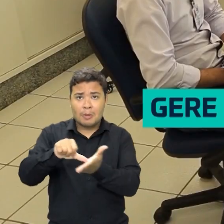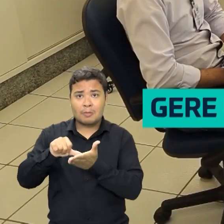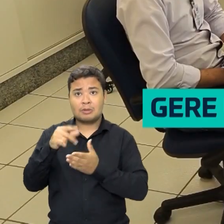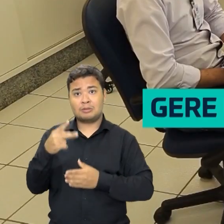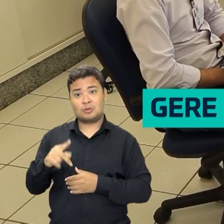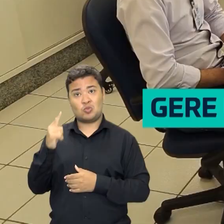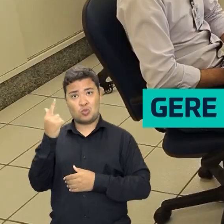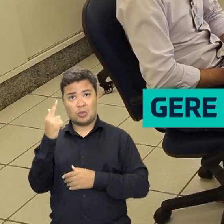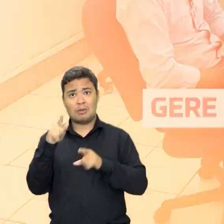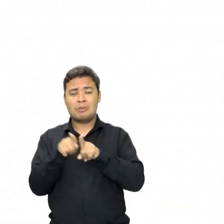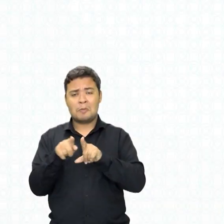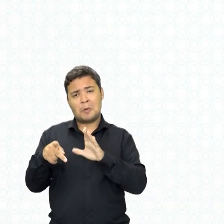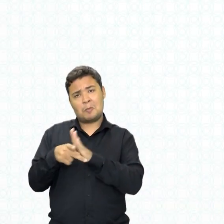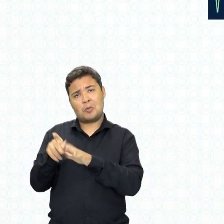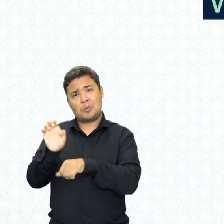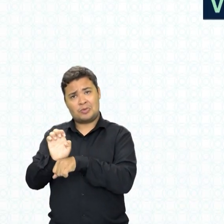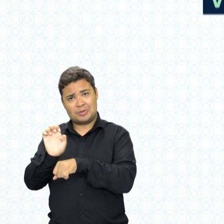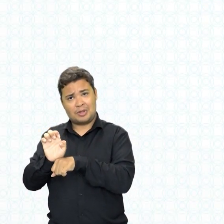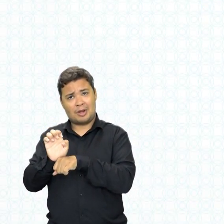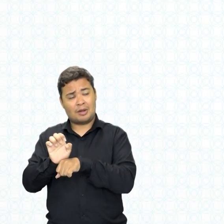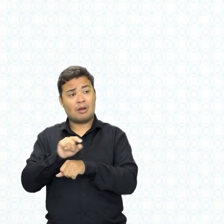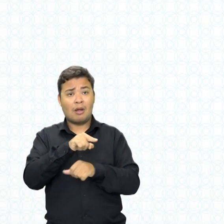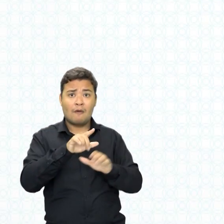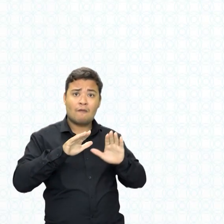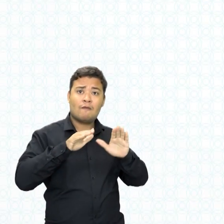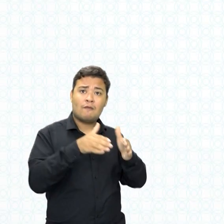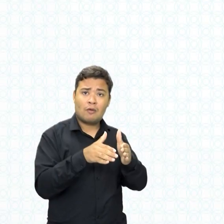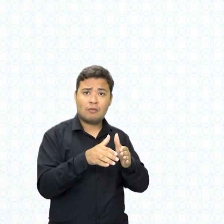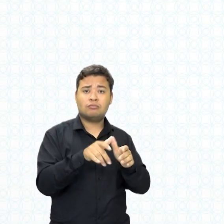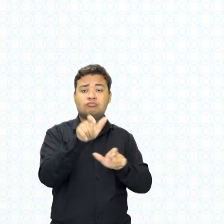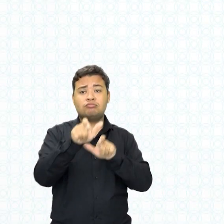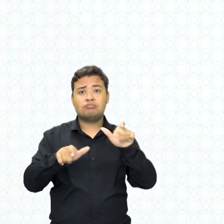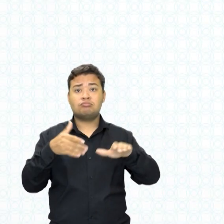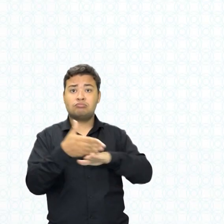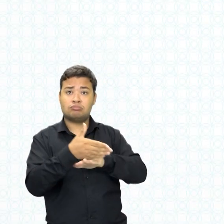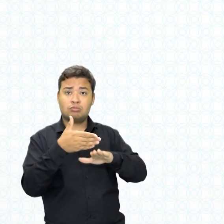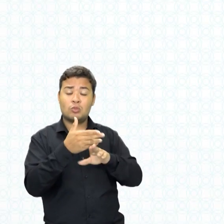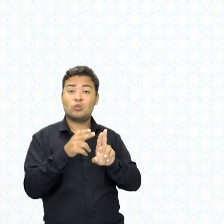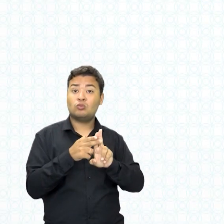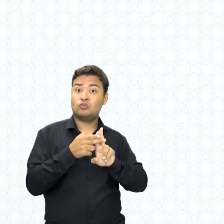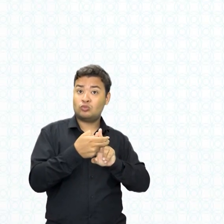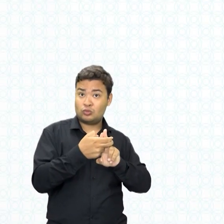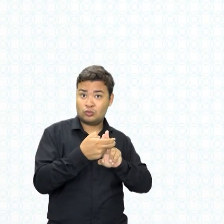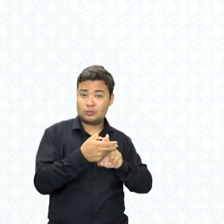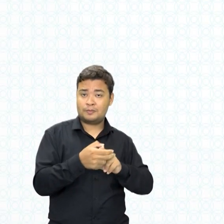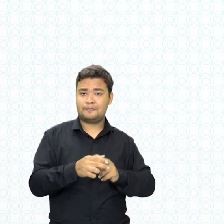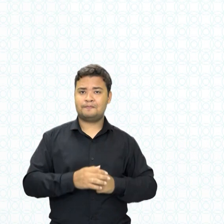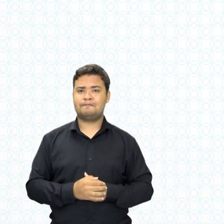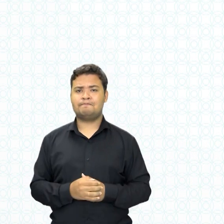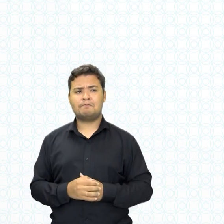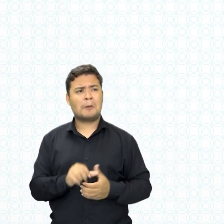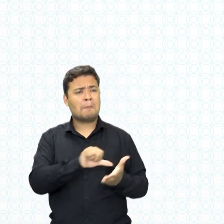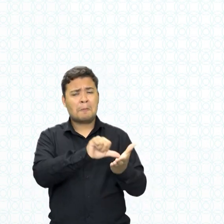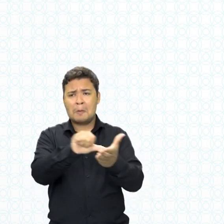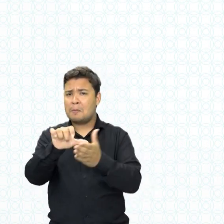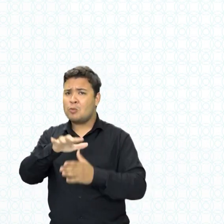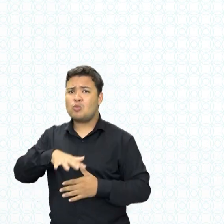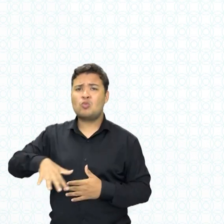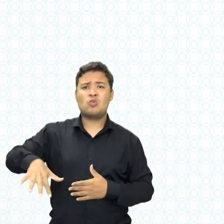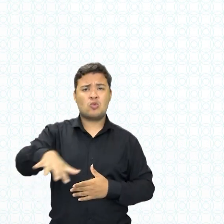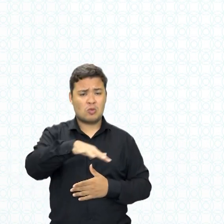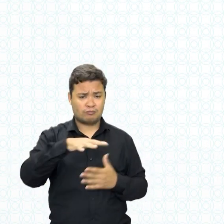Goiânia e também estaduais, voltadas para os usuários do Sistema Único de Saúde, o SUS, todas